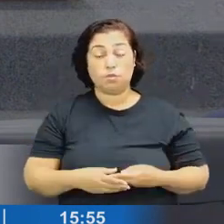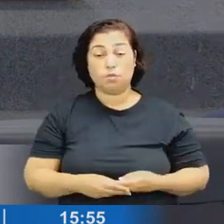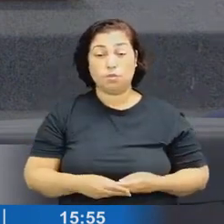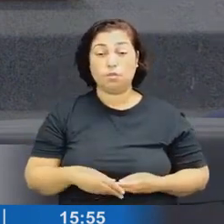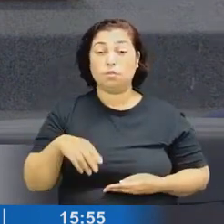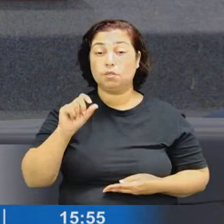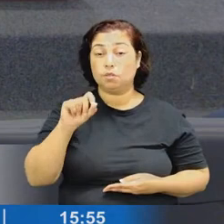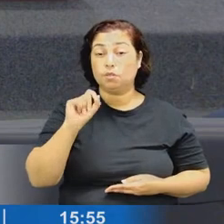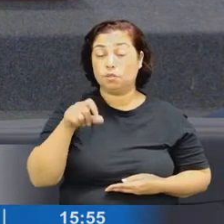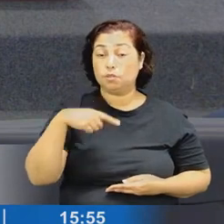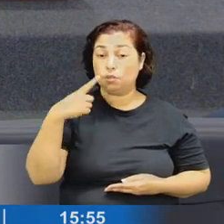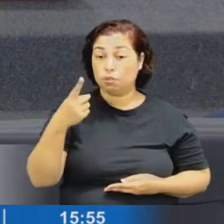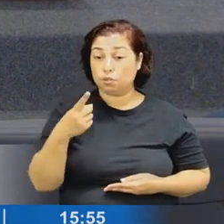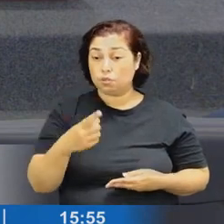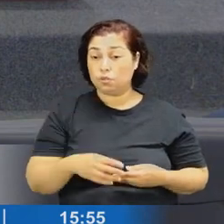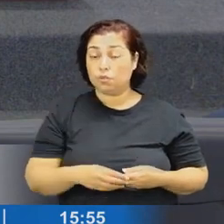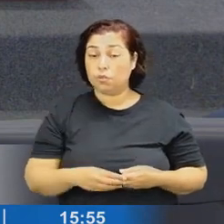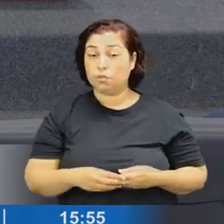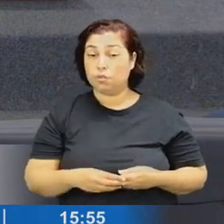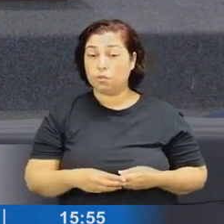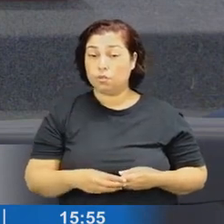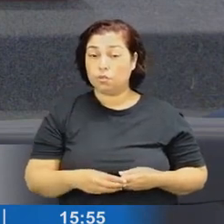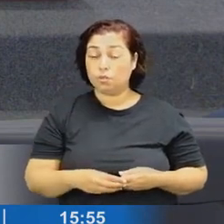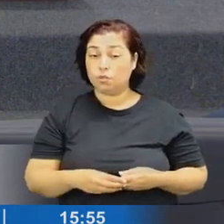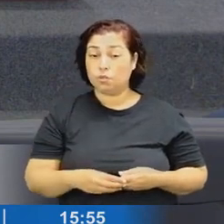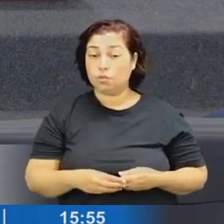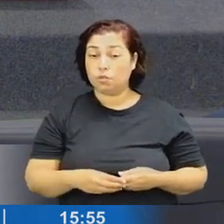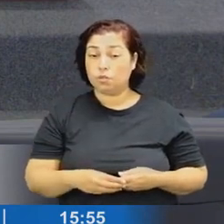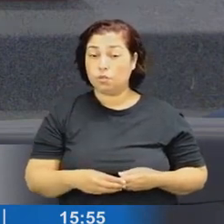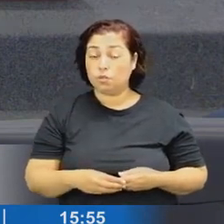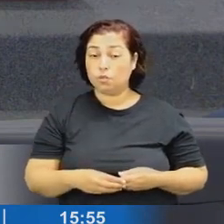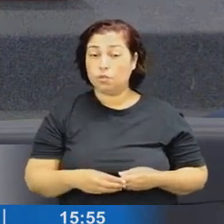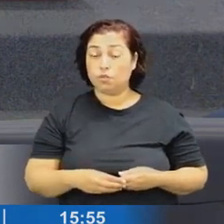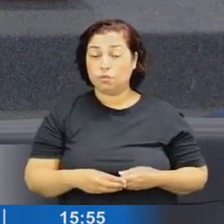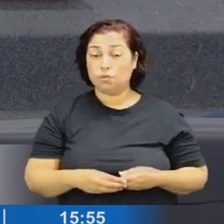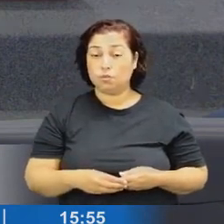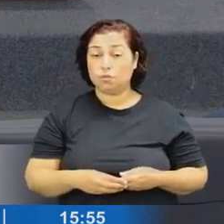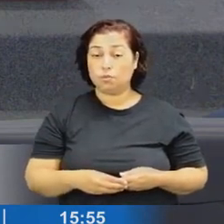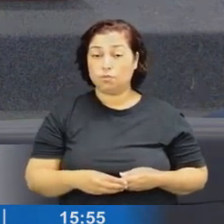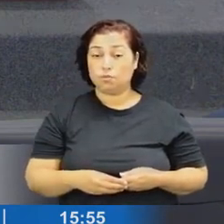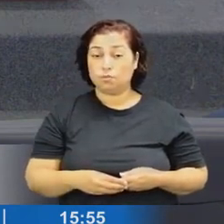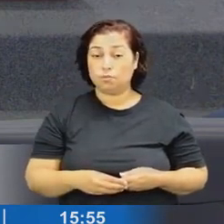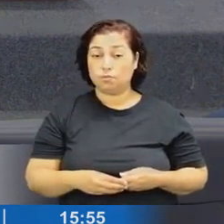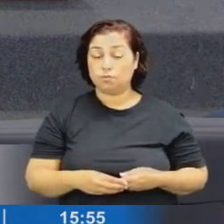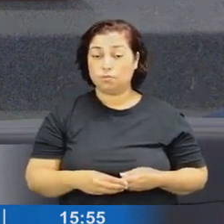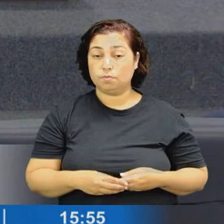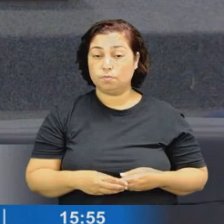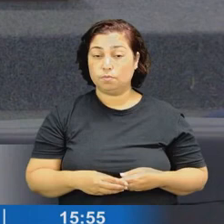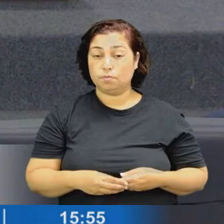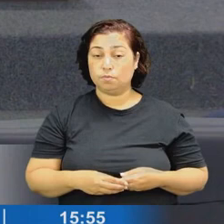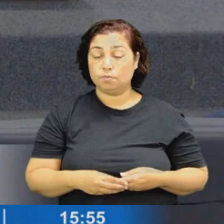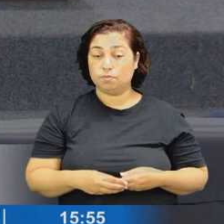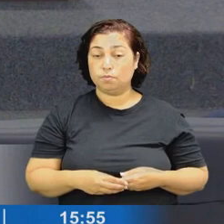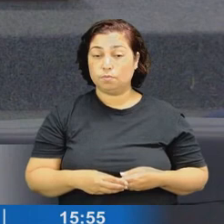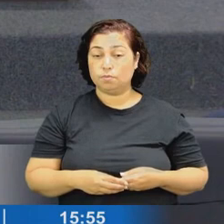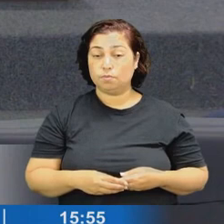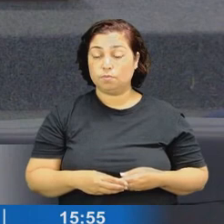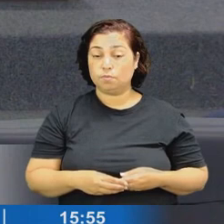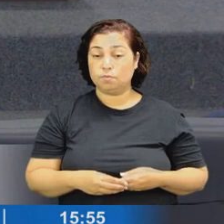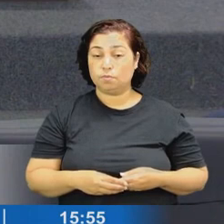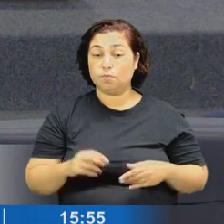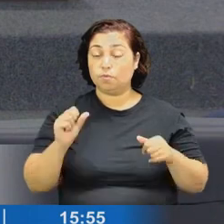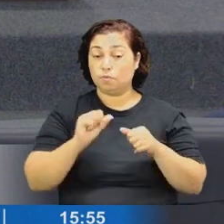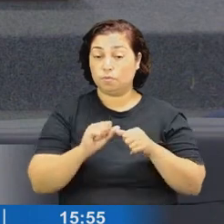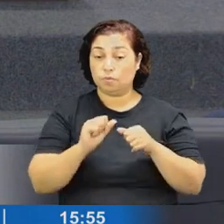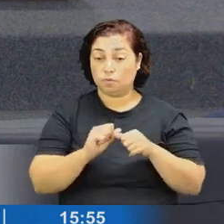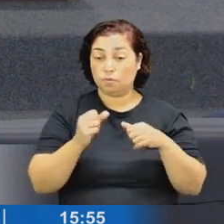a gente parte para que ela consultoria individual nesse ponto depois vocês me chamam no WhatsApp a gente faz nesse ponto daí que vocês vão